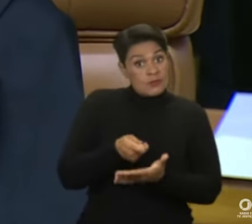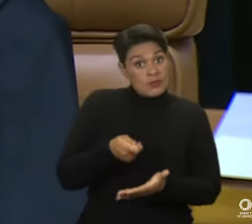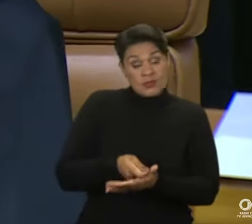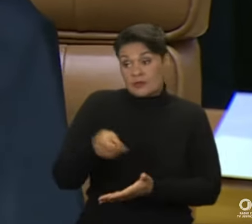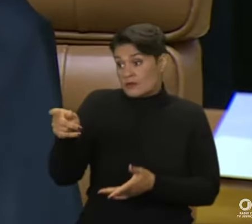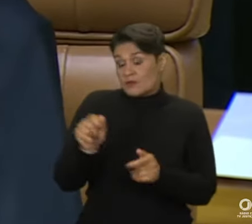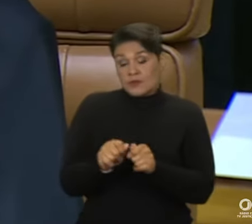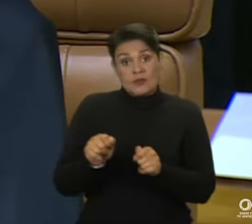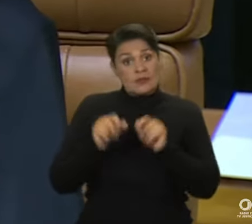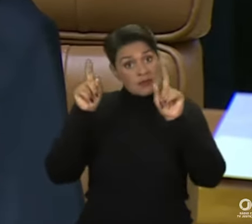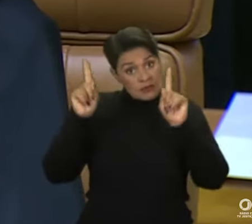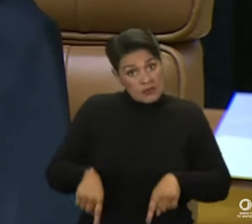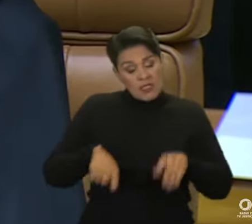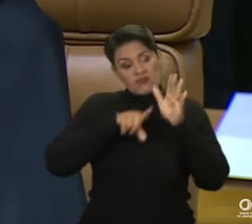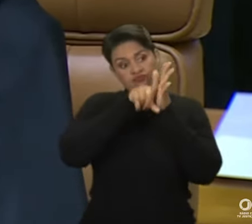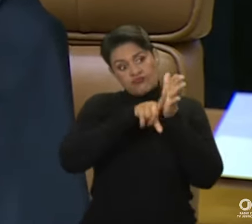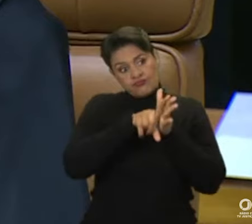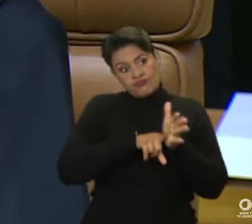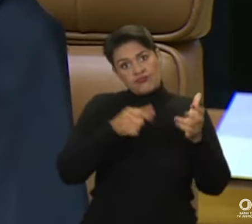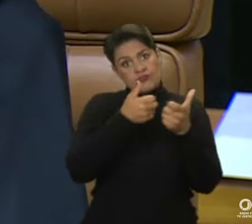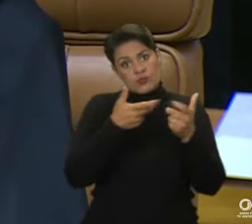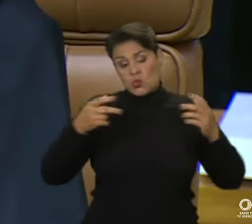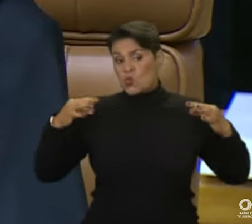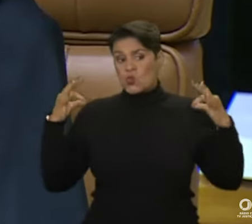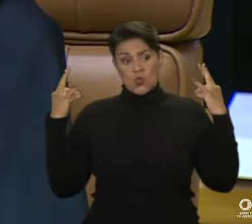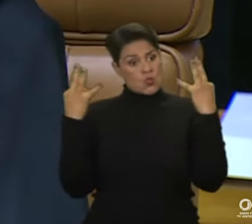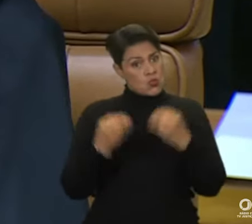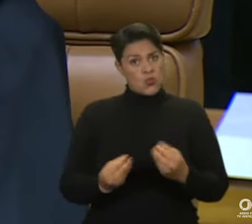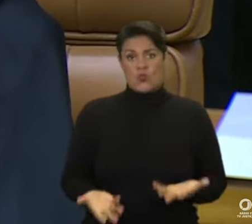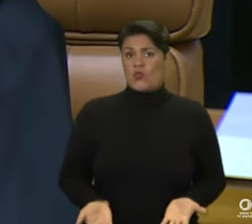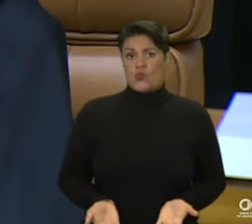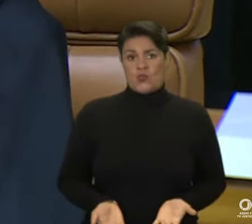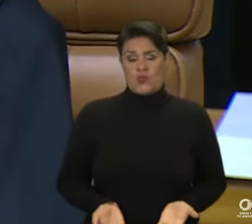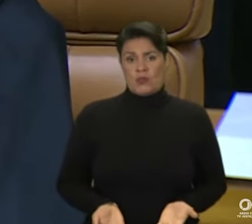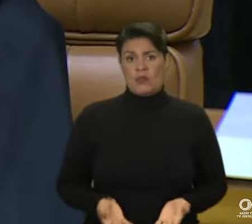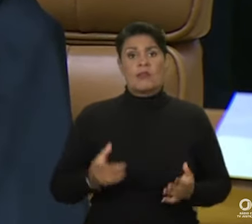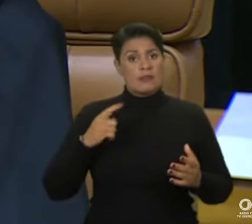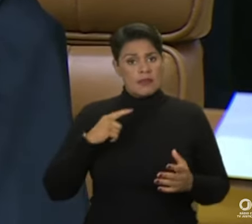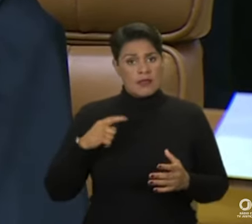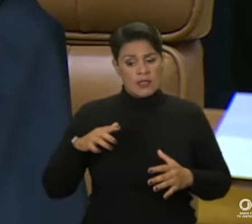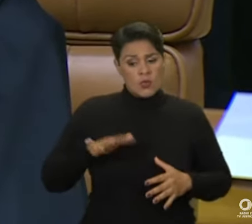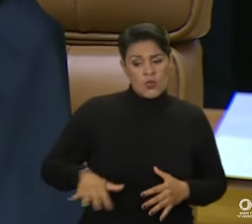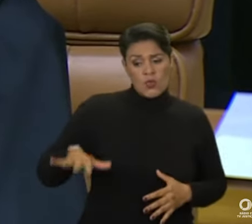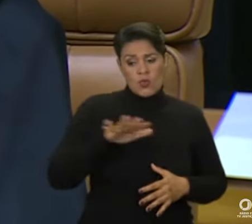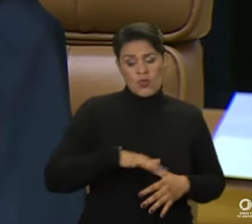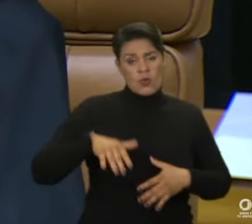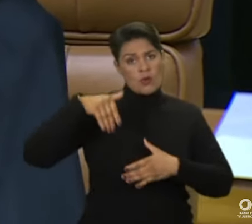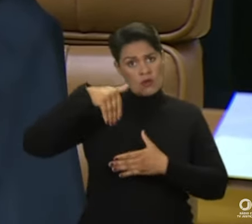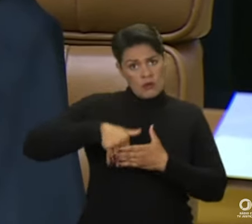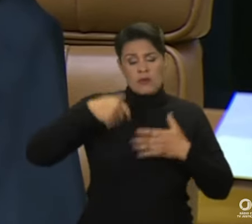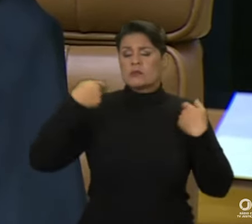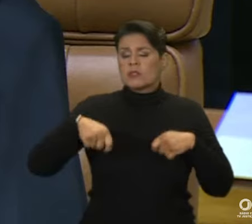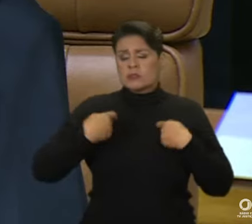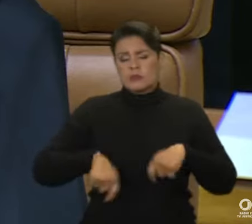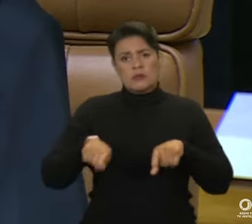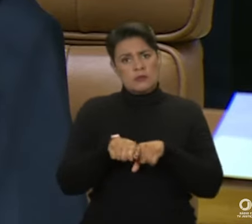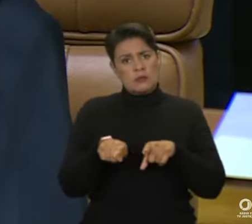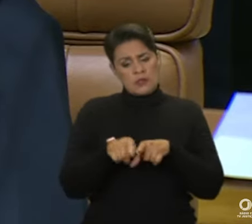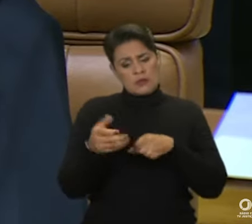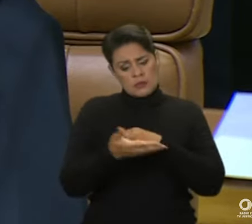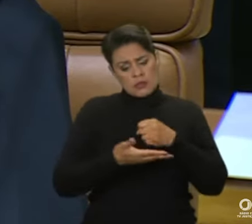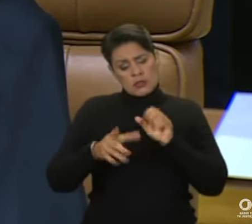é outorgado por lei a todos os órgãos da Justiça Eleitoral, a quem compete não apenas julgar as respectivas demandas,